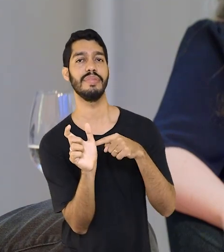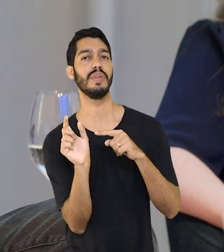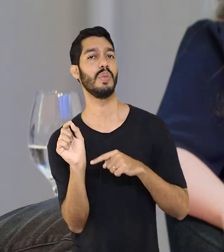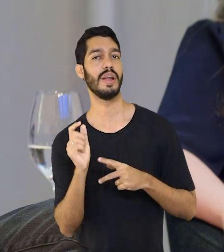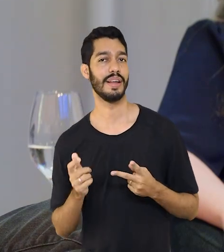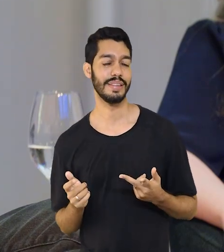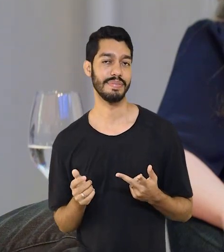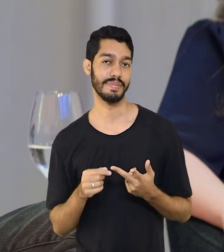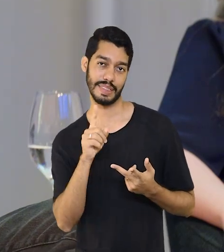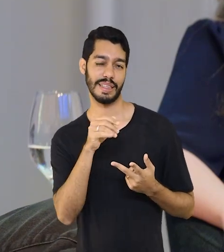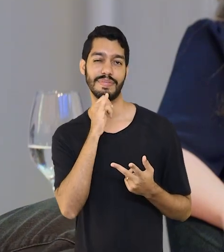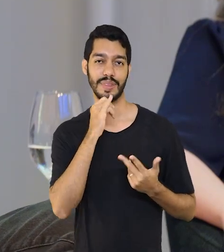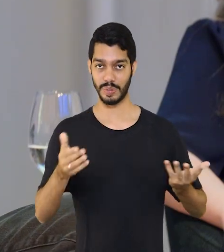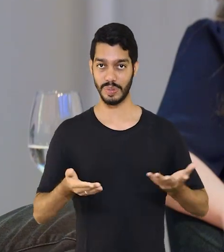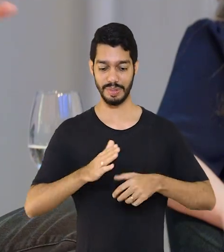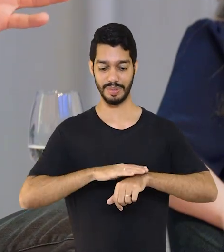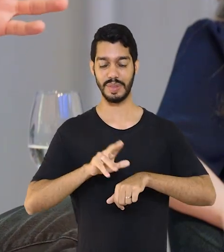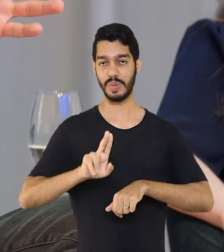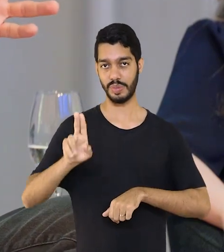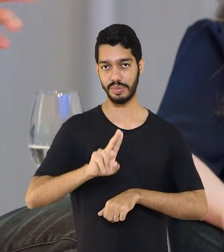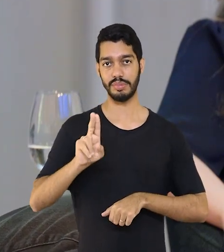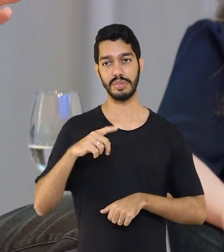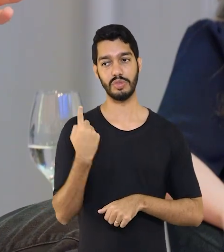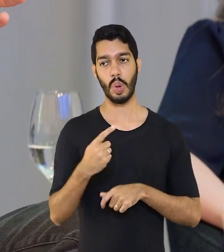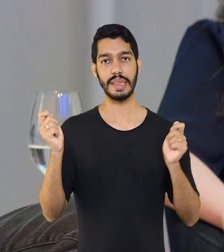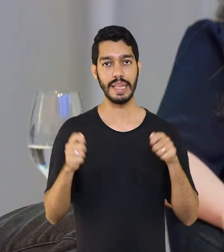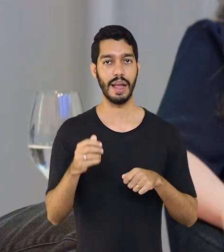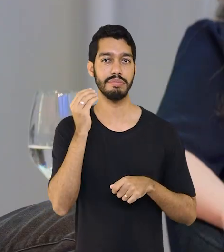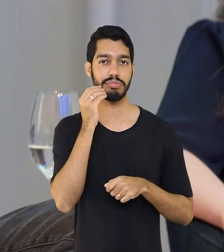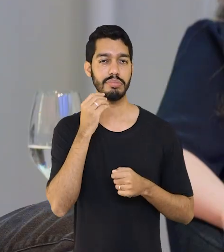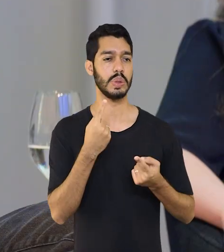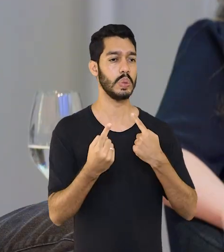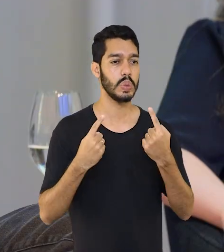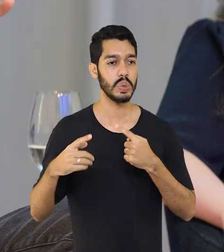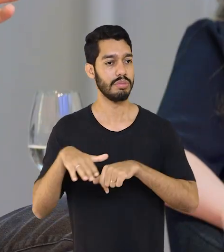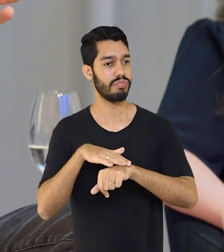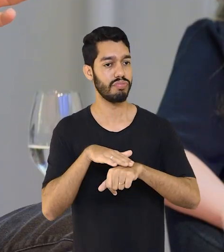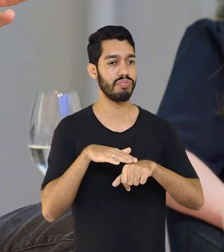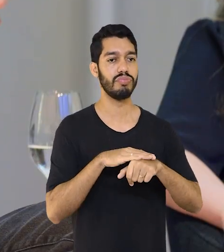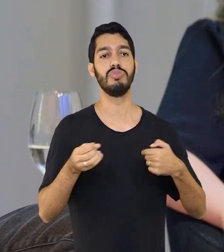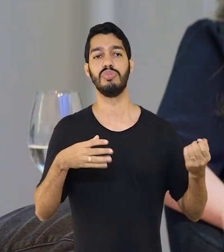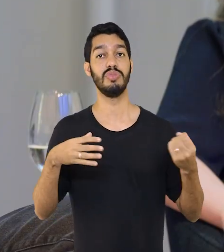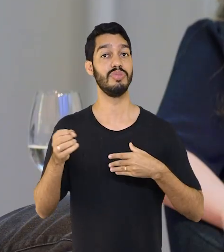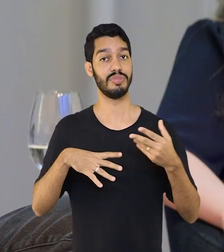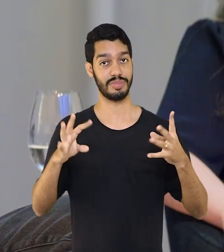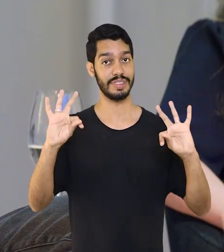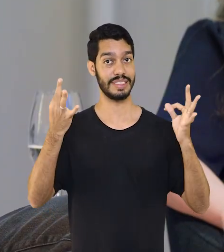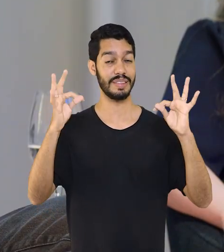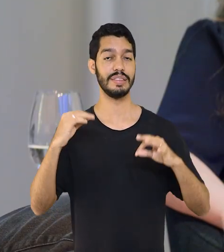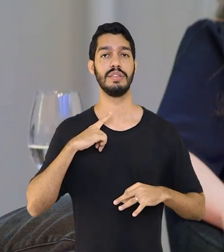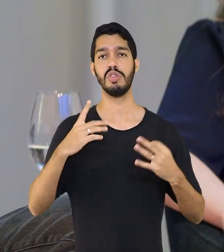discussão sobre a utilização desse momento histórico como oportunidade para a gente discutir novas tecnologias. Então, se